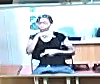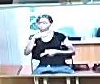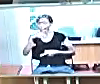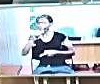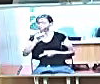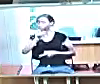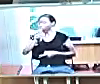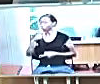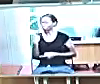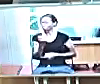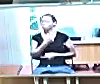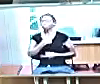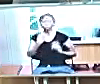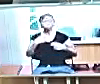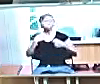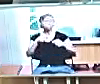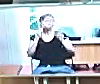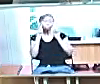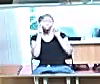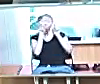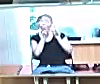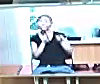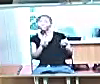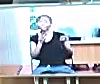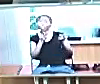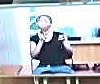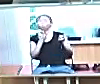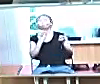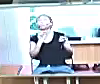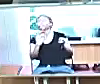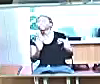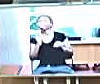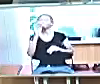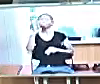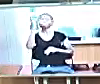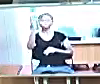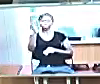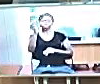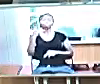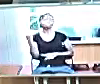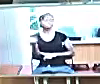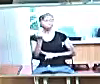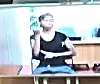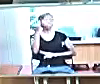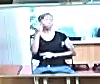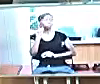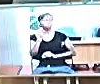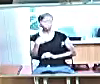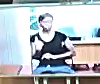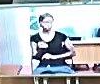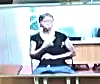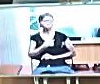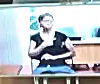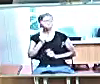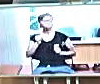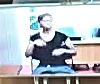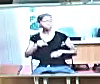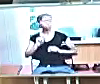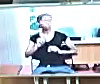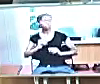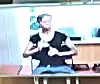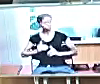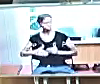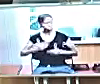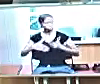nosso olhar tem foi muito voltado também para o que virá é importante que a gente é de passos aí